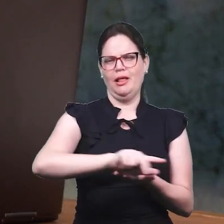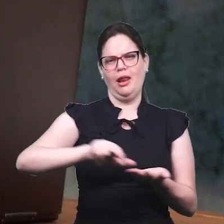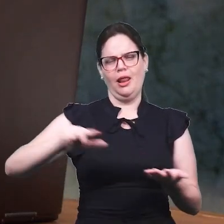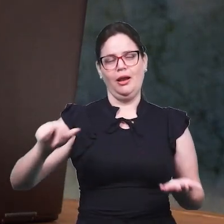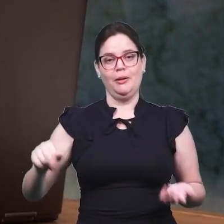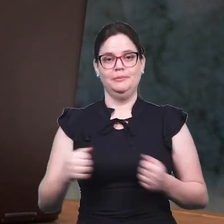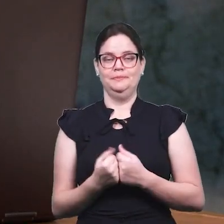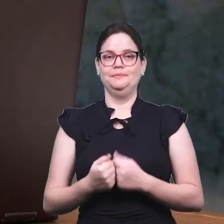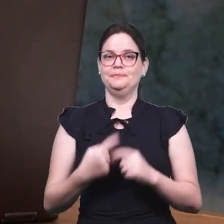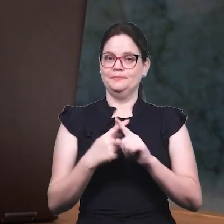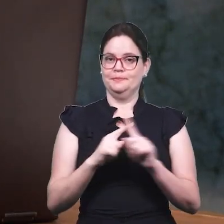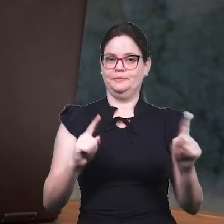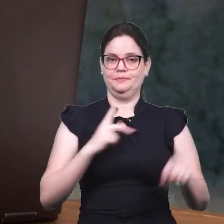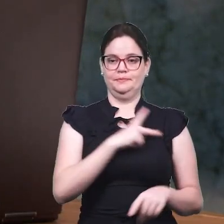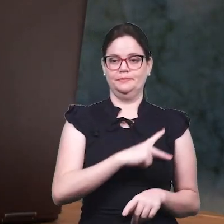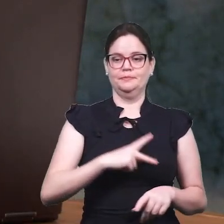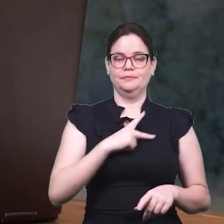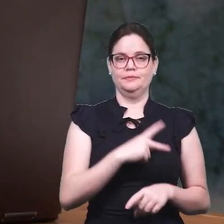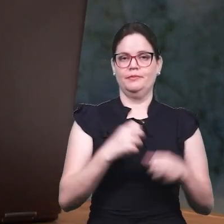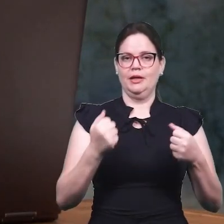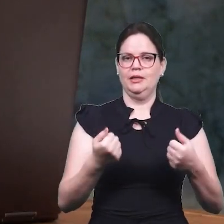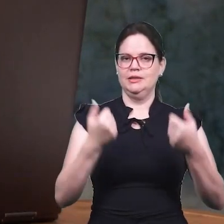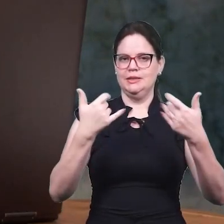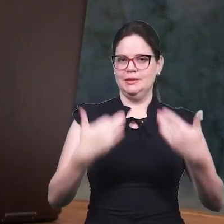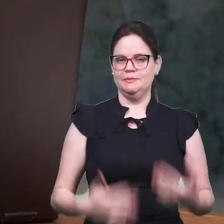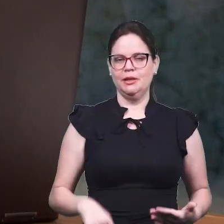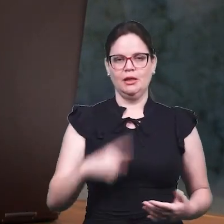muito interessante